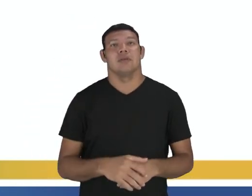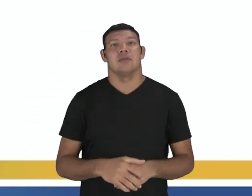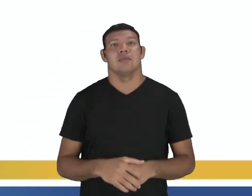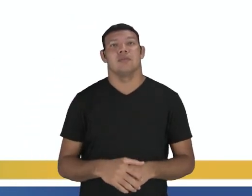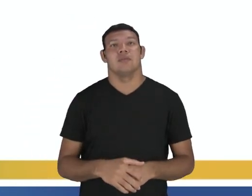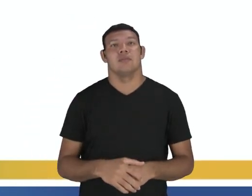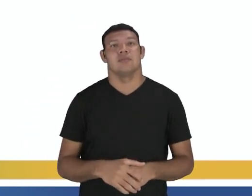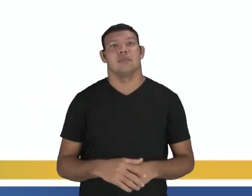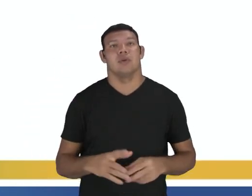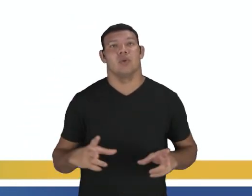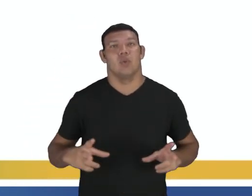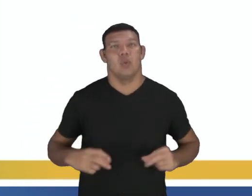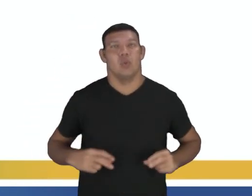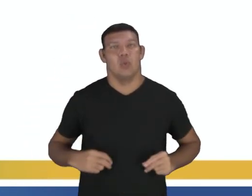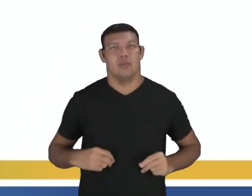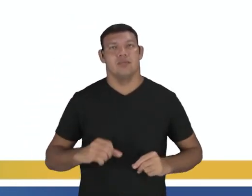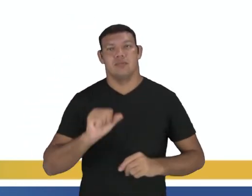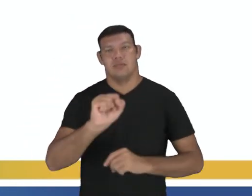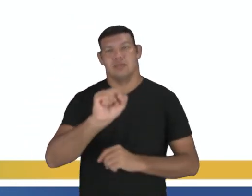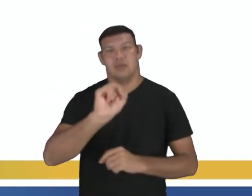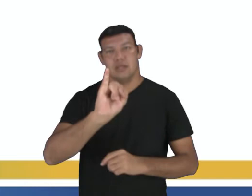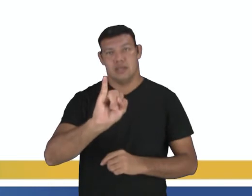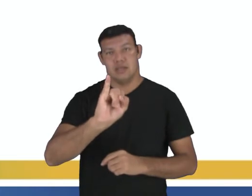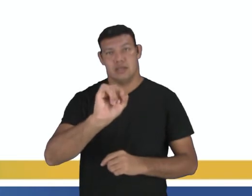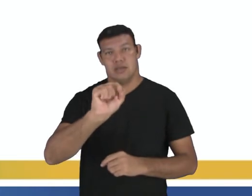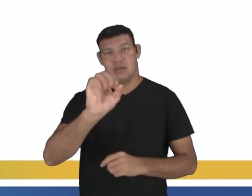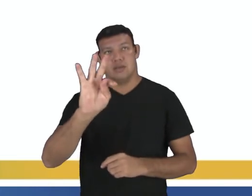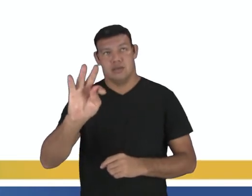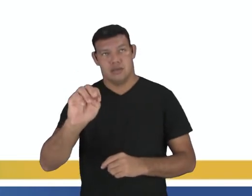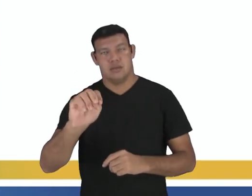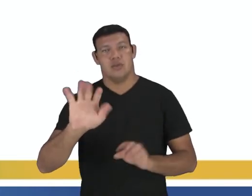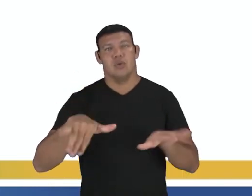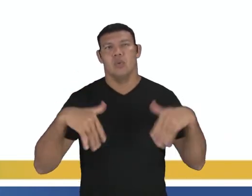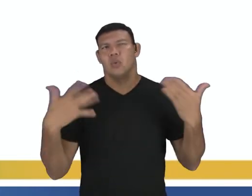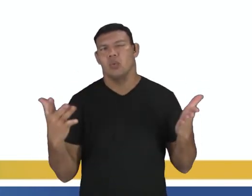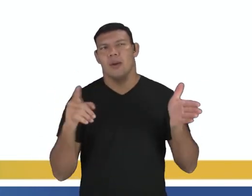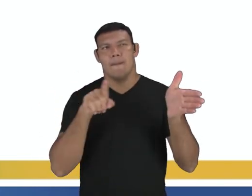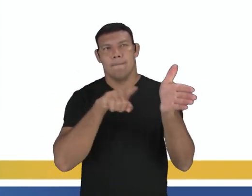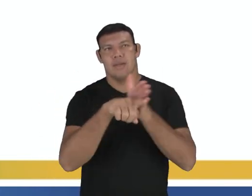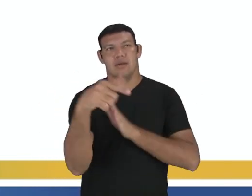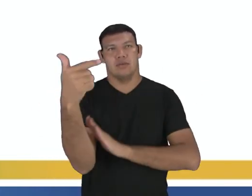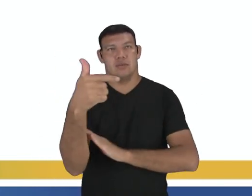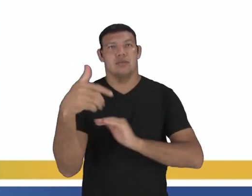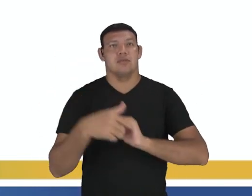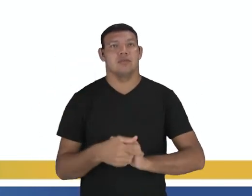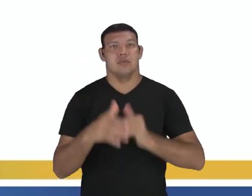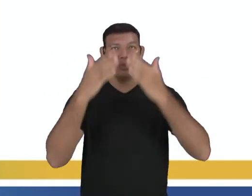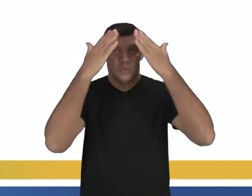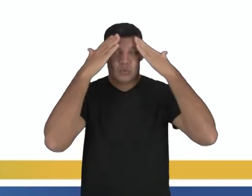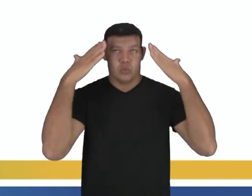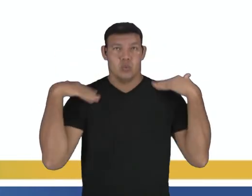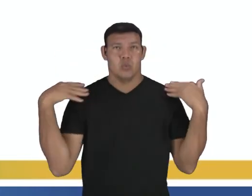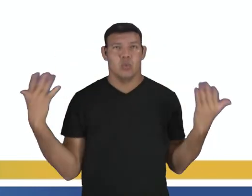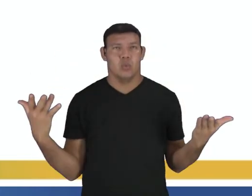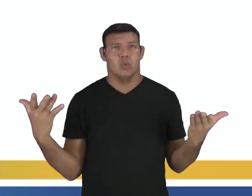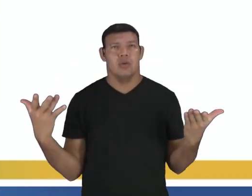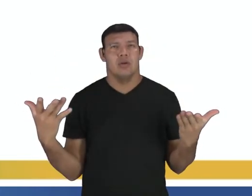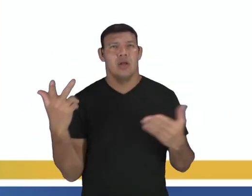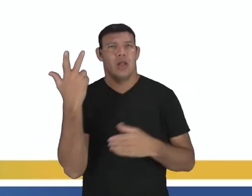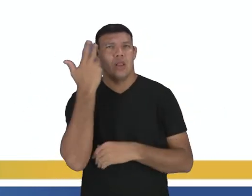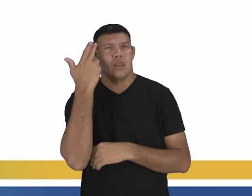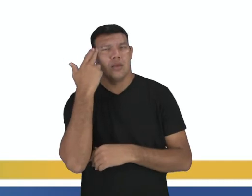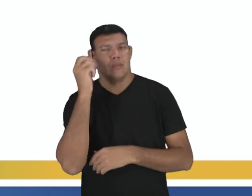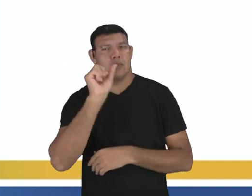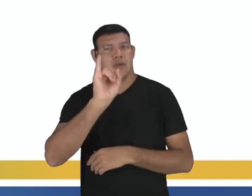causadores das ISTs? A 2 pergunta: quais são os sintomas mais comuns das ISTs? E